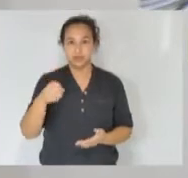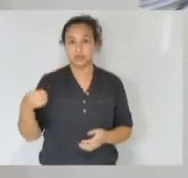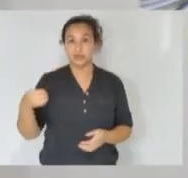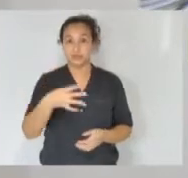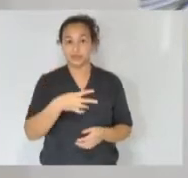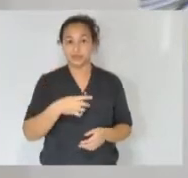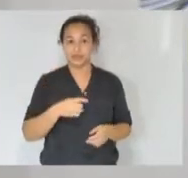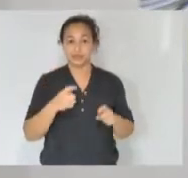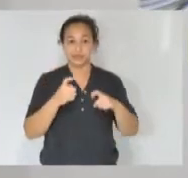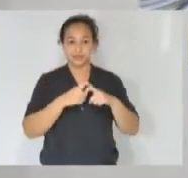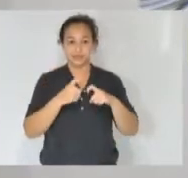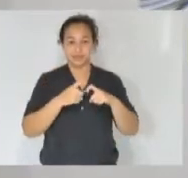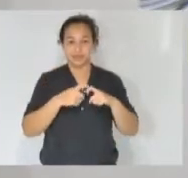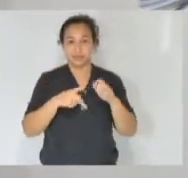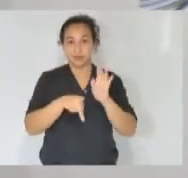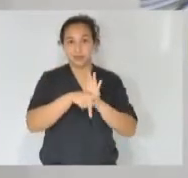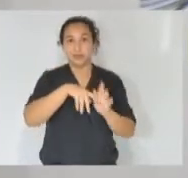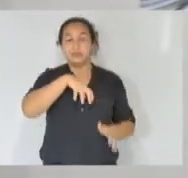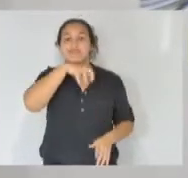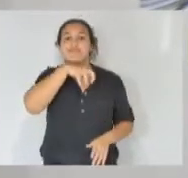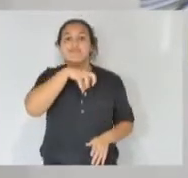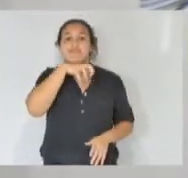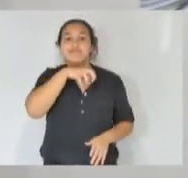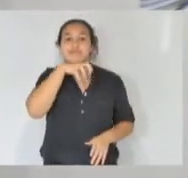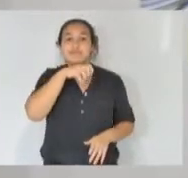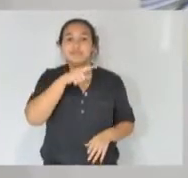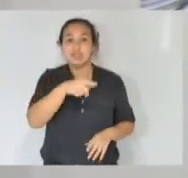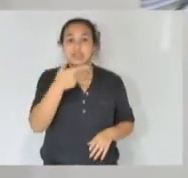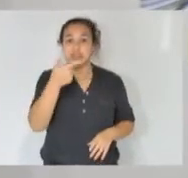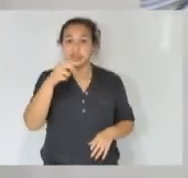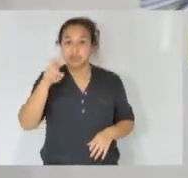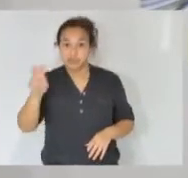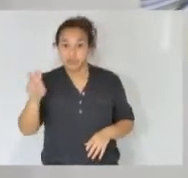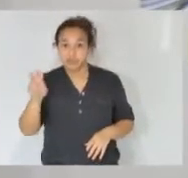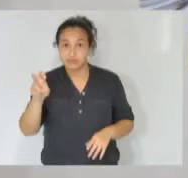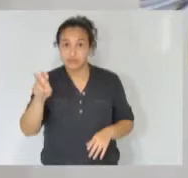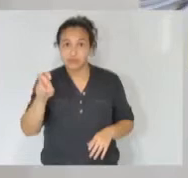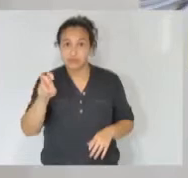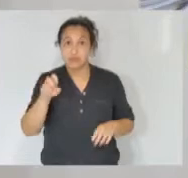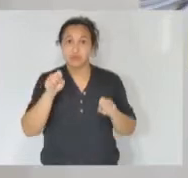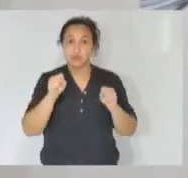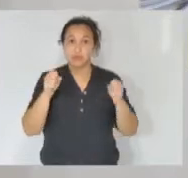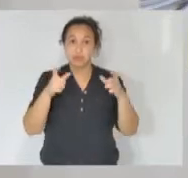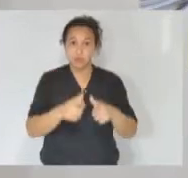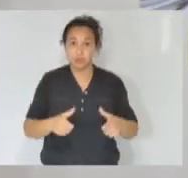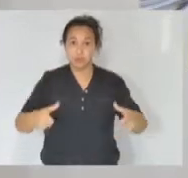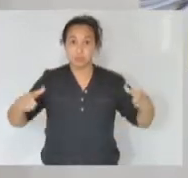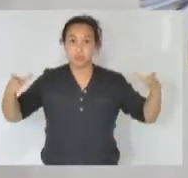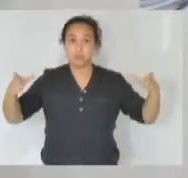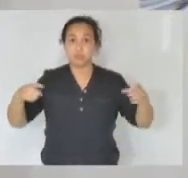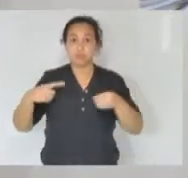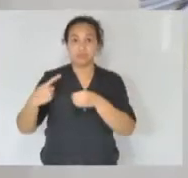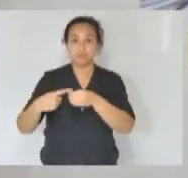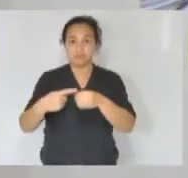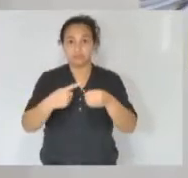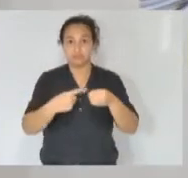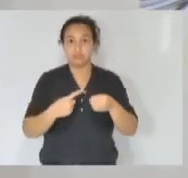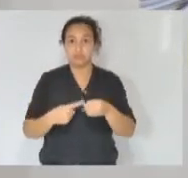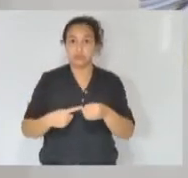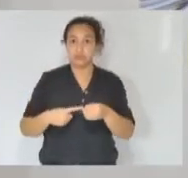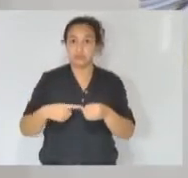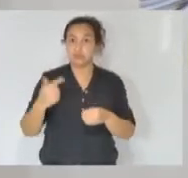para a cidade. Esses 25 novos veterinários, eles vão poder ampliar aqueles municípios que ainda não